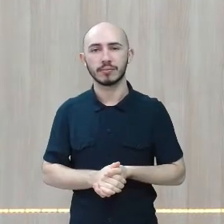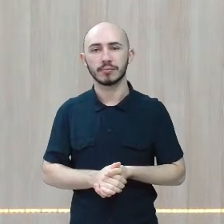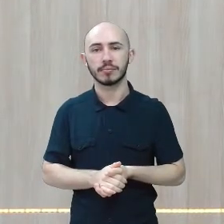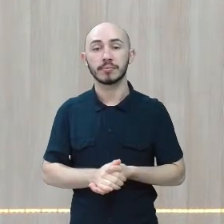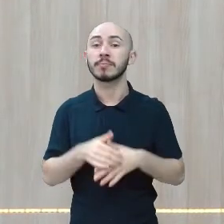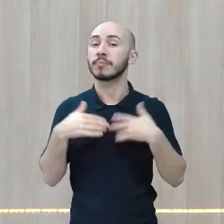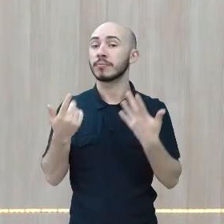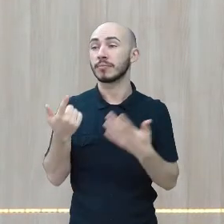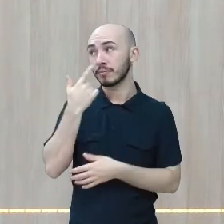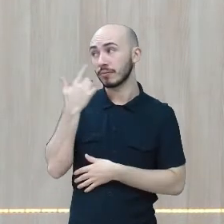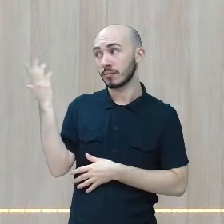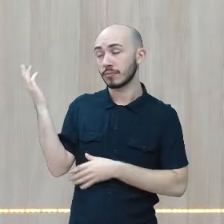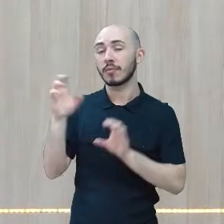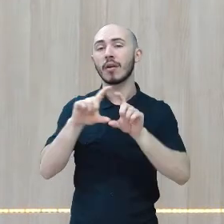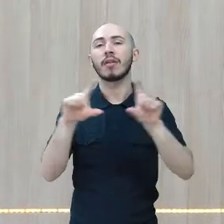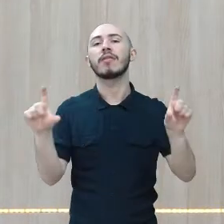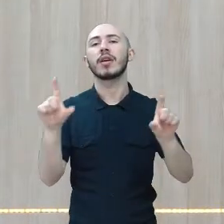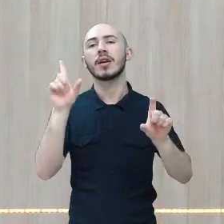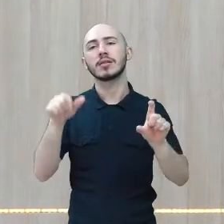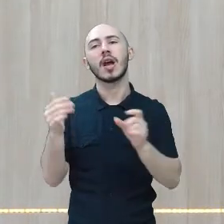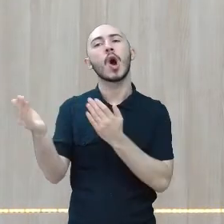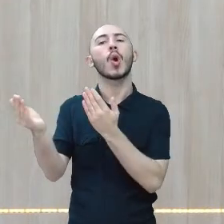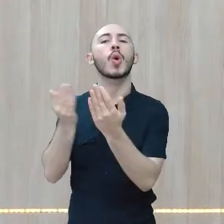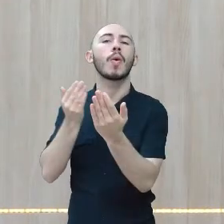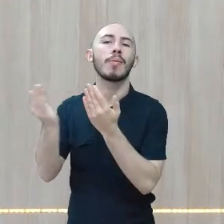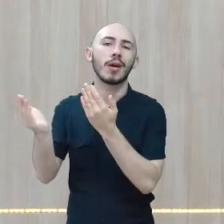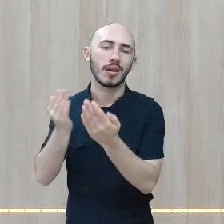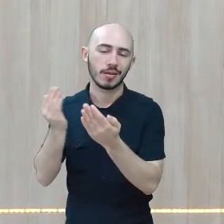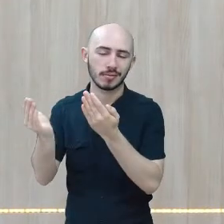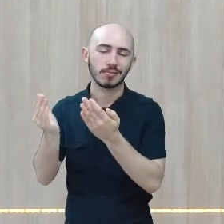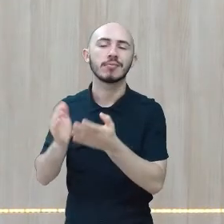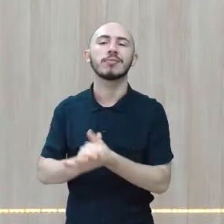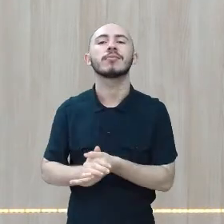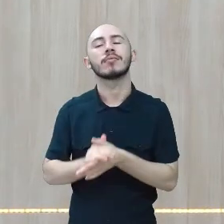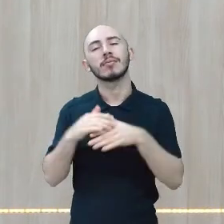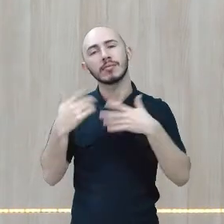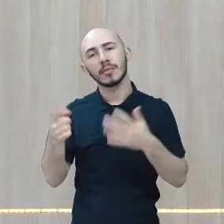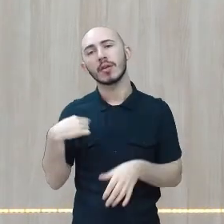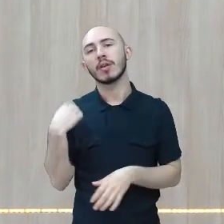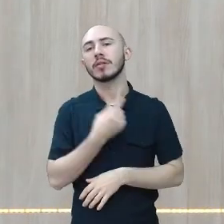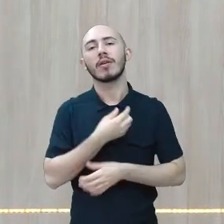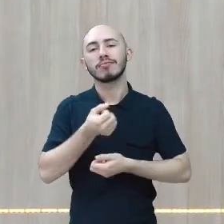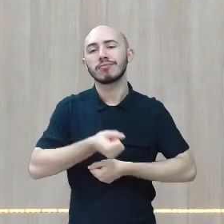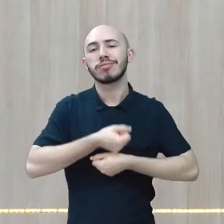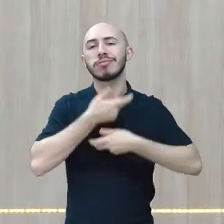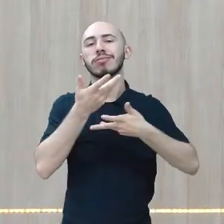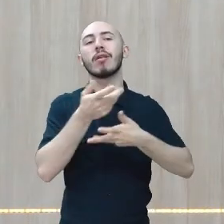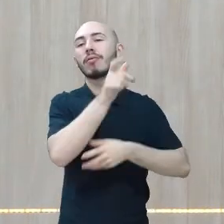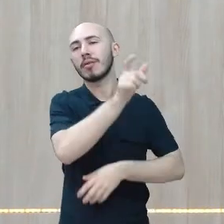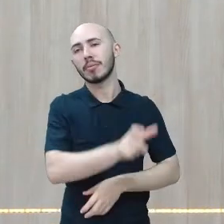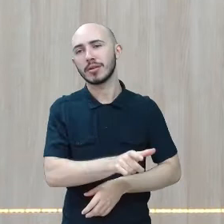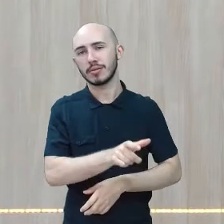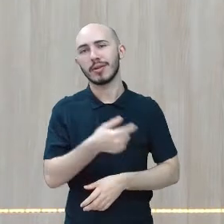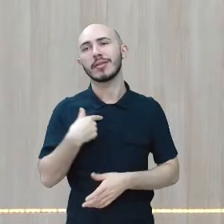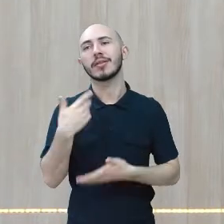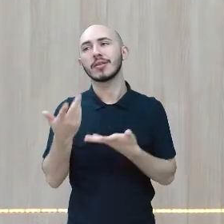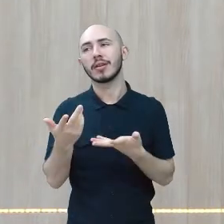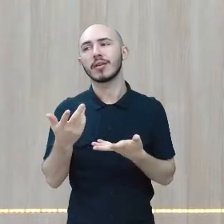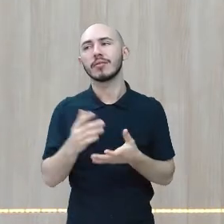Essa frase, não é? É uma comparação. Quando nós estamos falando com alguém, não é? E